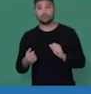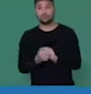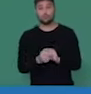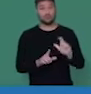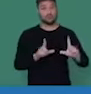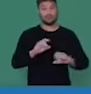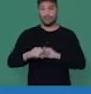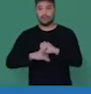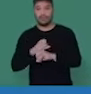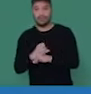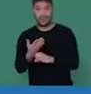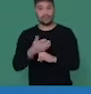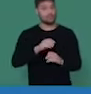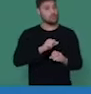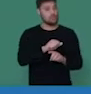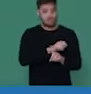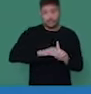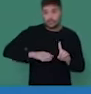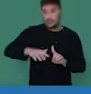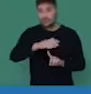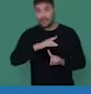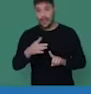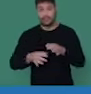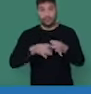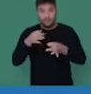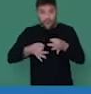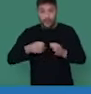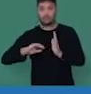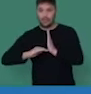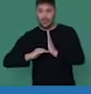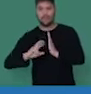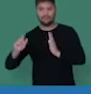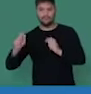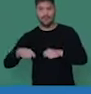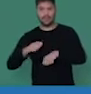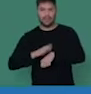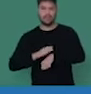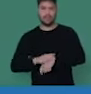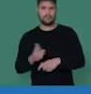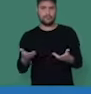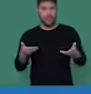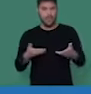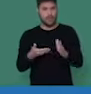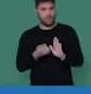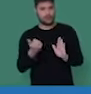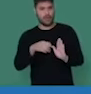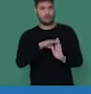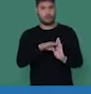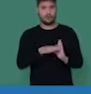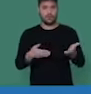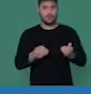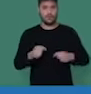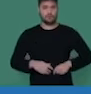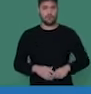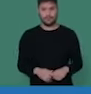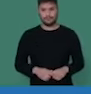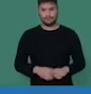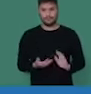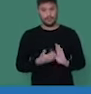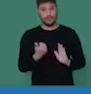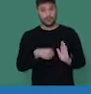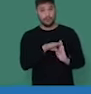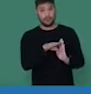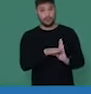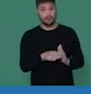debate com a sociedade. O Senado terá tempo, portanto, não é razoável fazer a retirada de pauta. Retirar de pauta